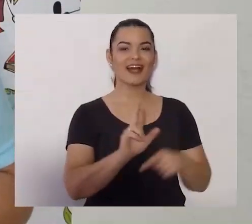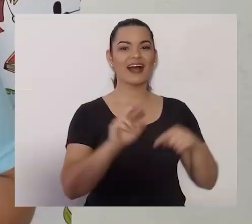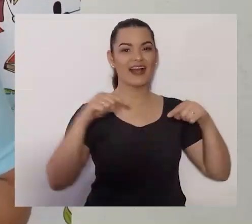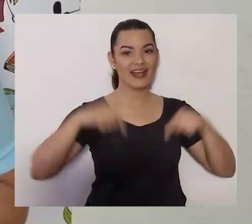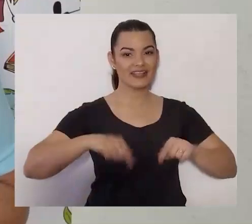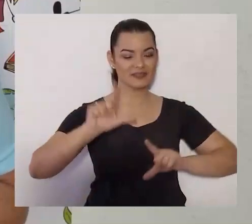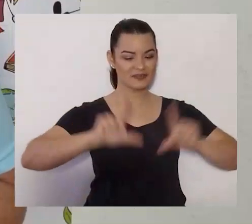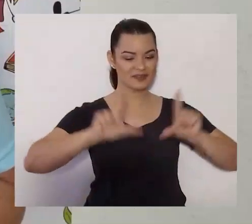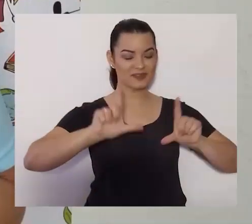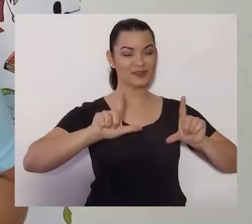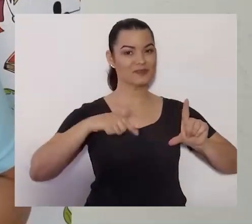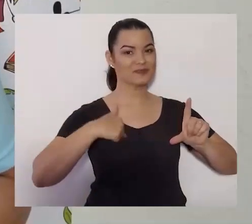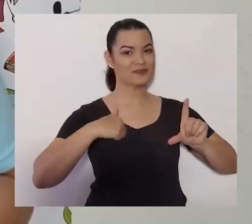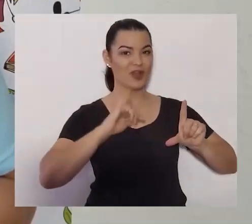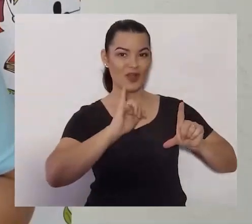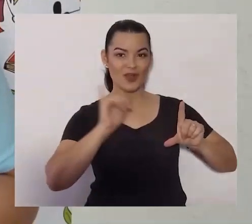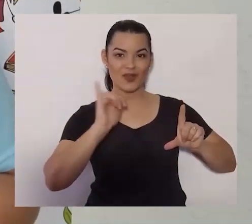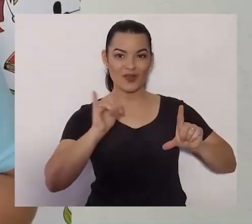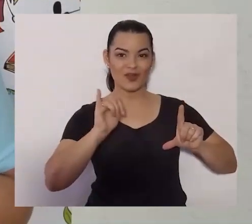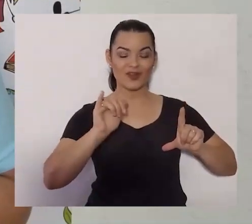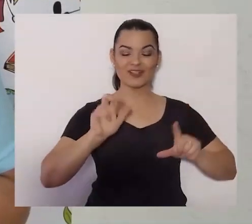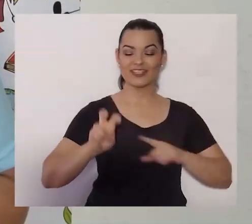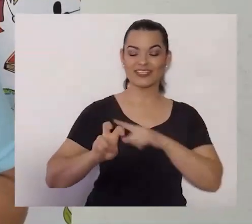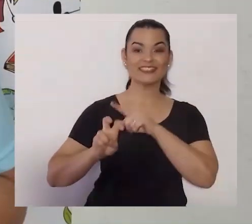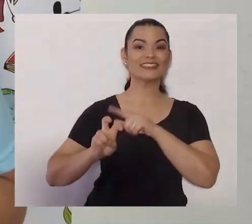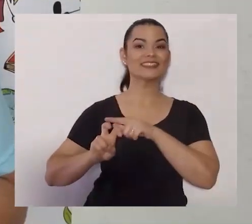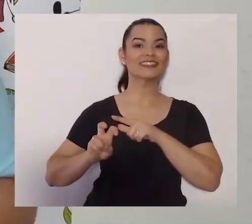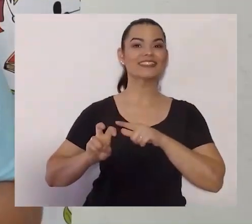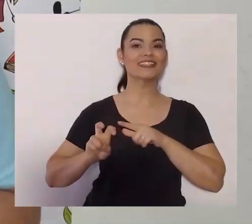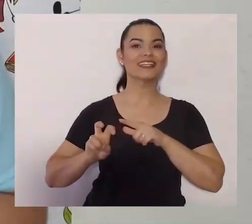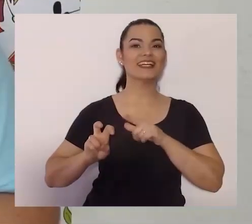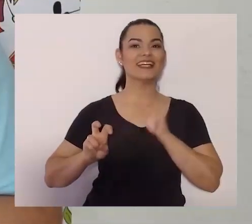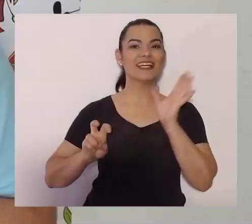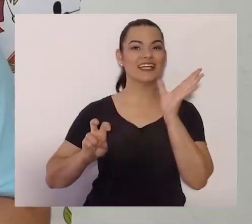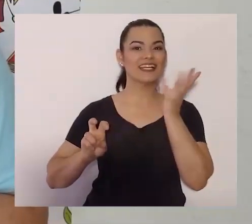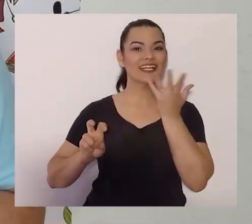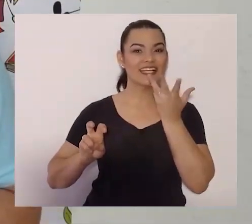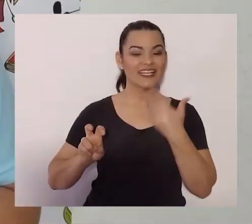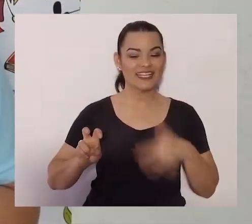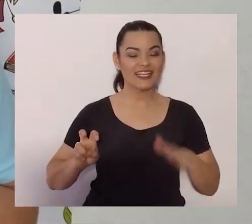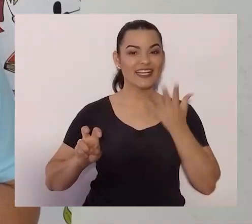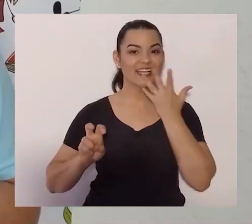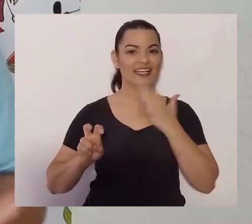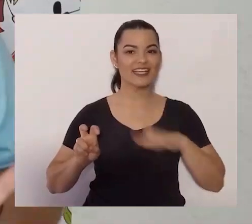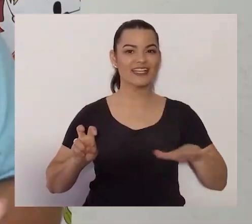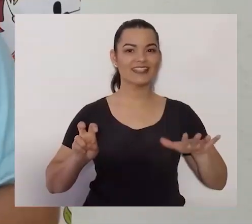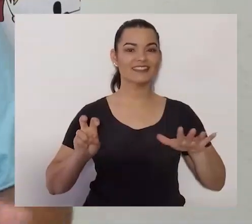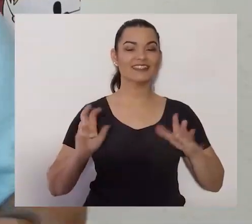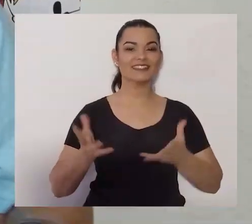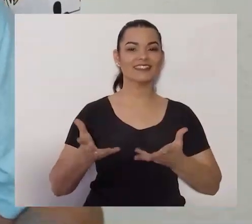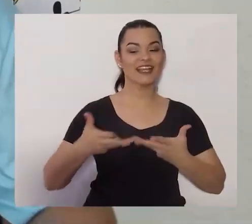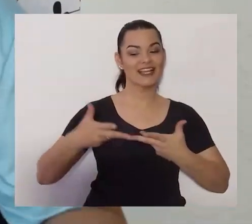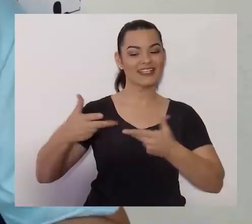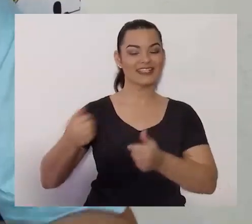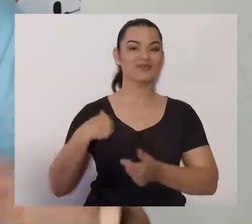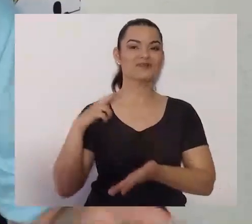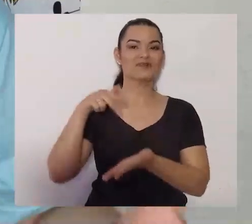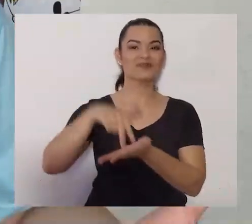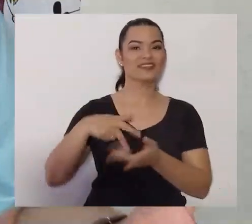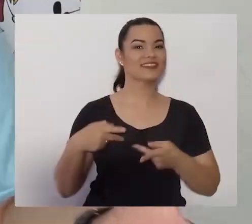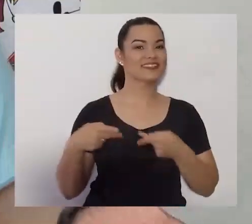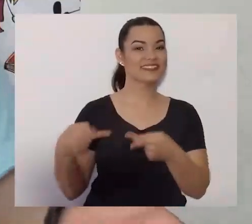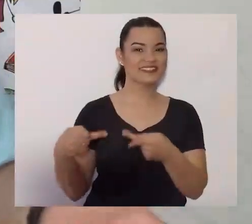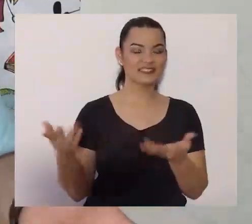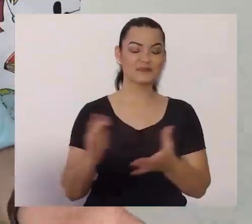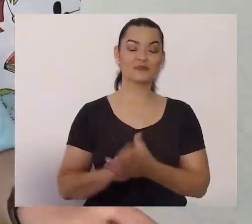no programa quem serão as 5 crianças aí que vão receber a visita da Pro. Tá bom? Então, a segunda parte já vai